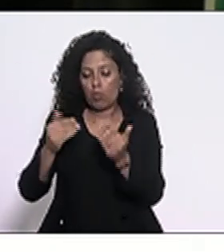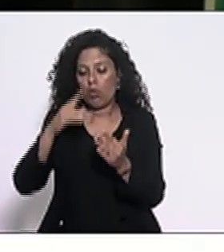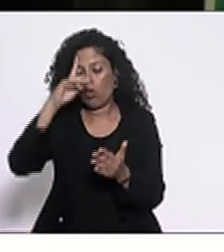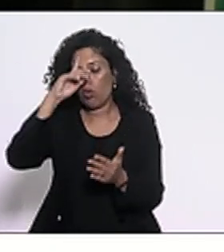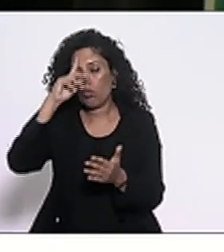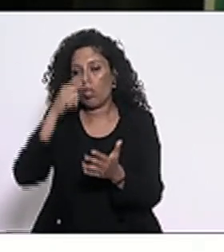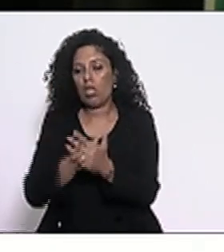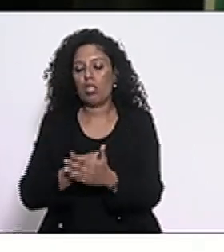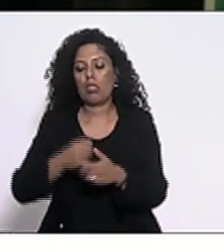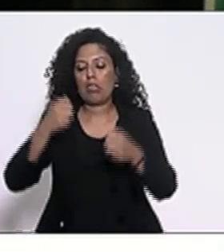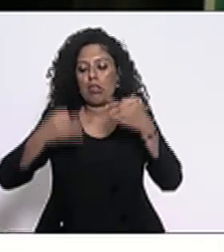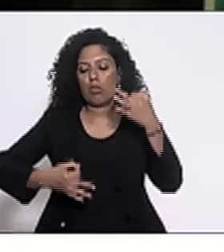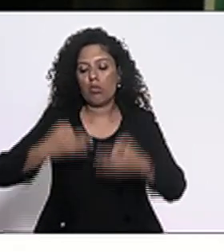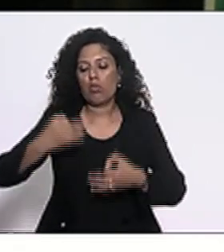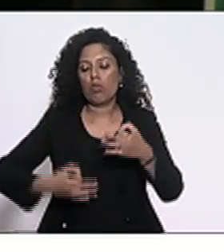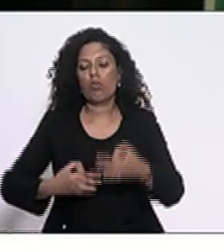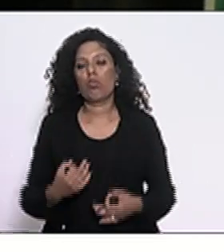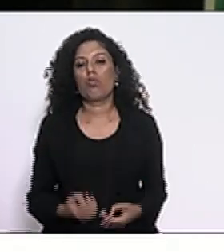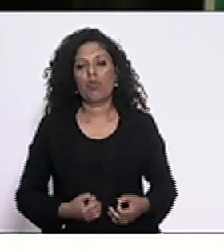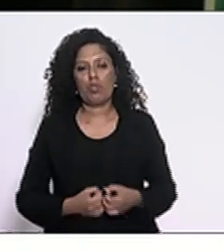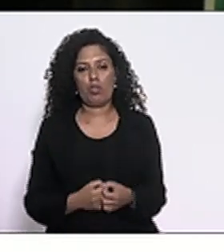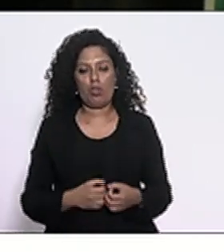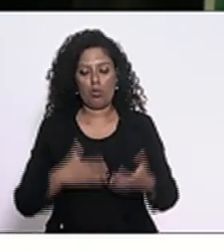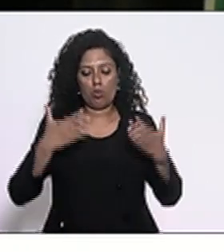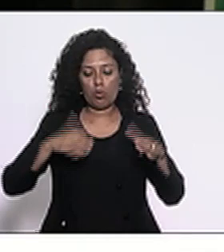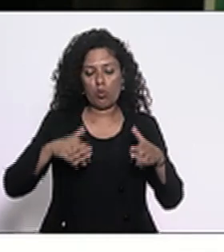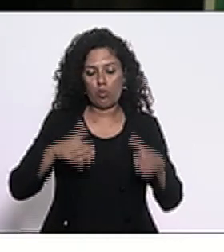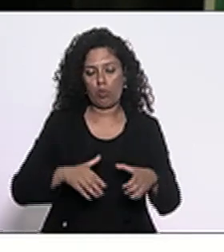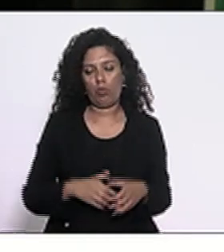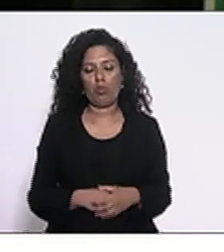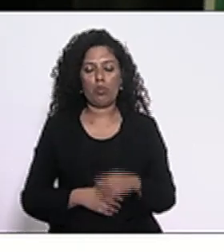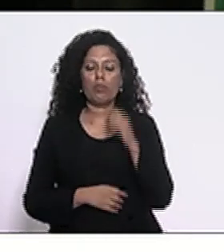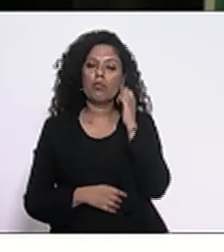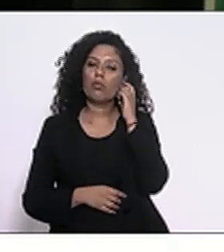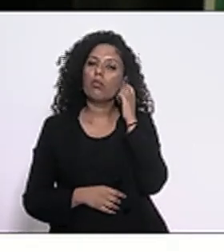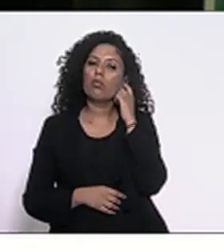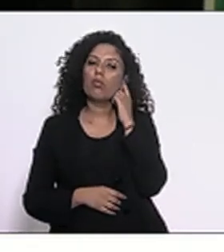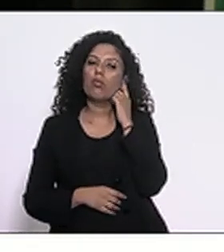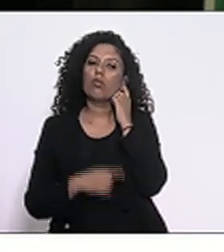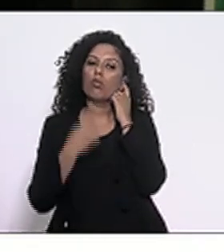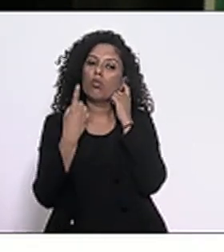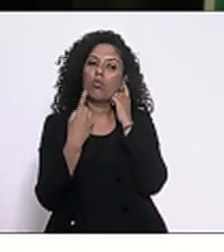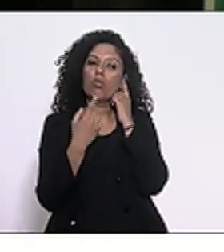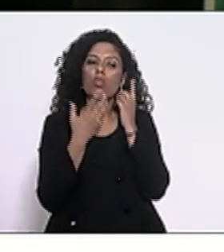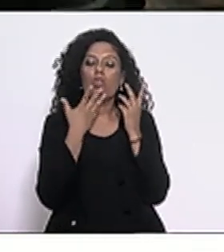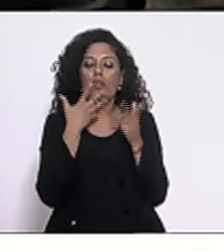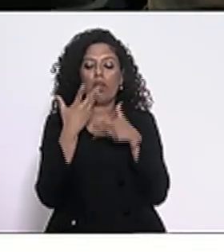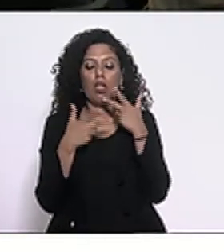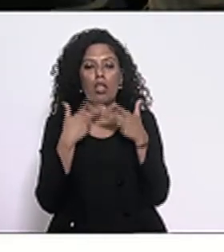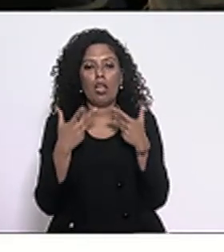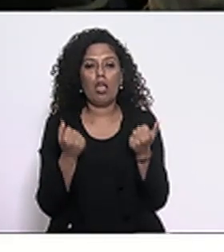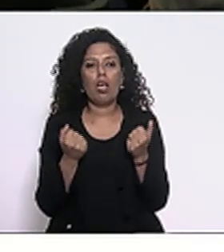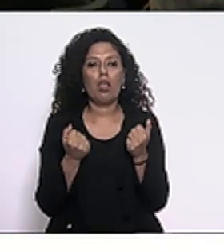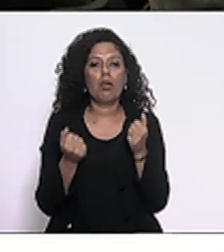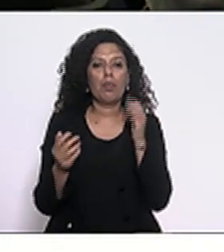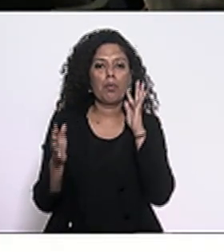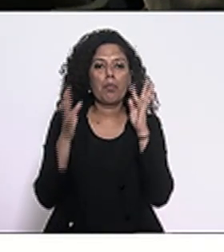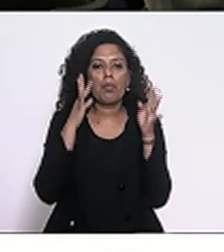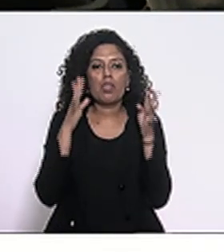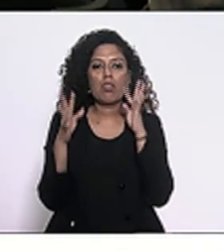judicial sobre os concursos, sobre concurso público no Proderj. Bom, alguém quer acrescentar algum elemento de informação, alguma